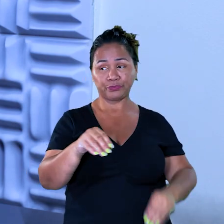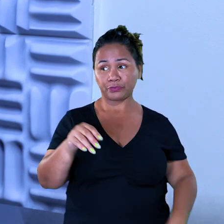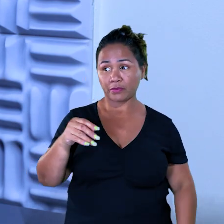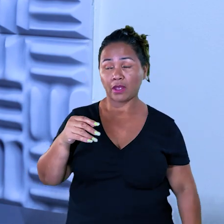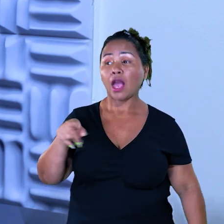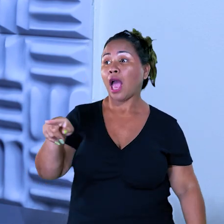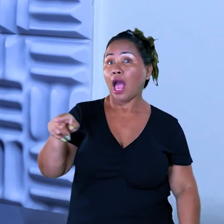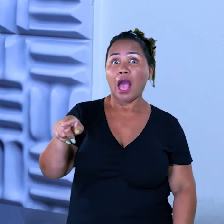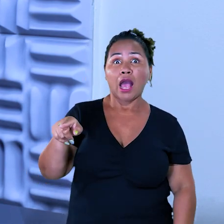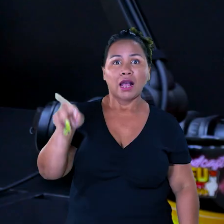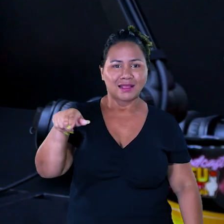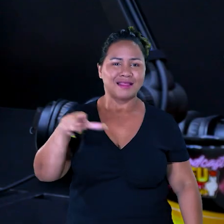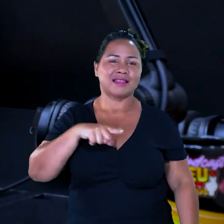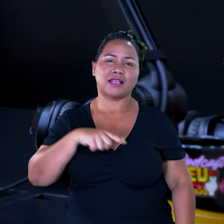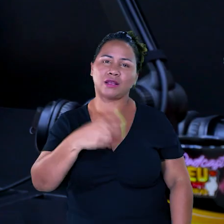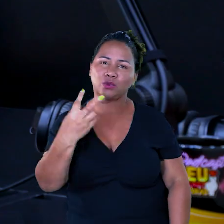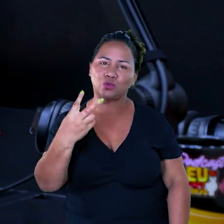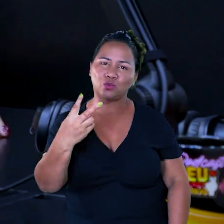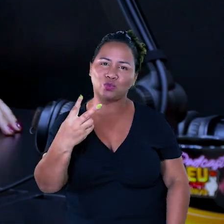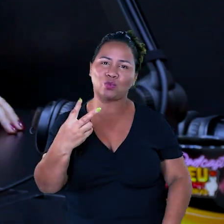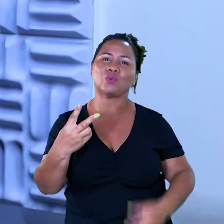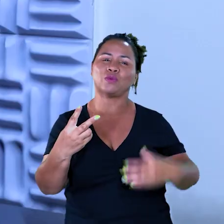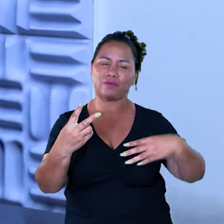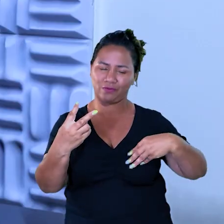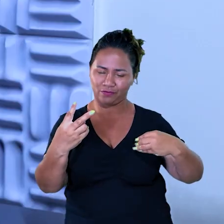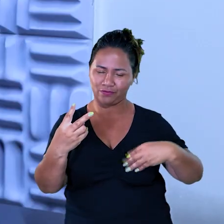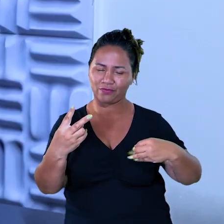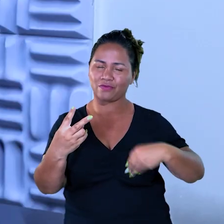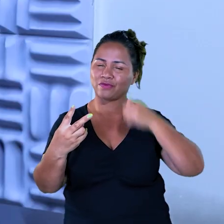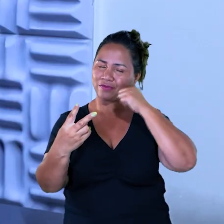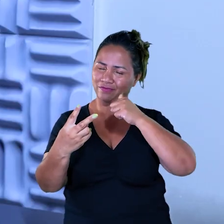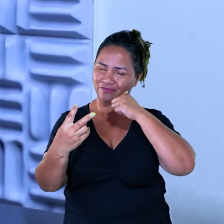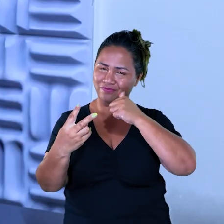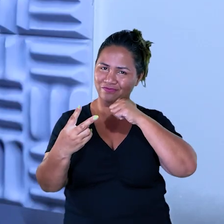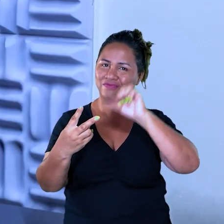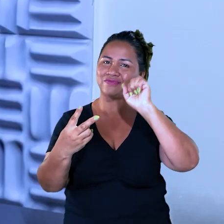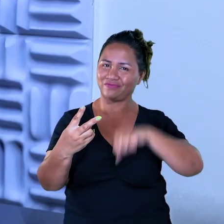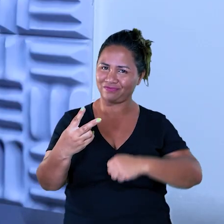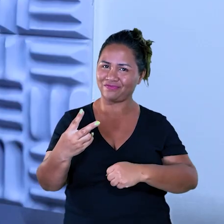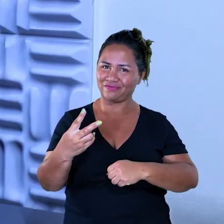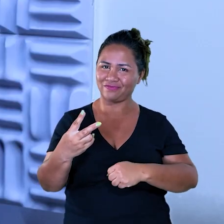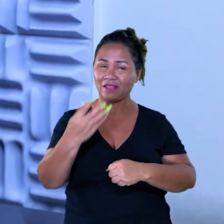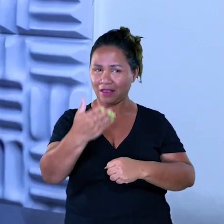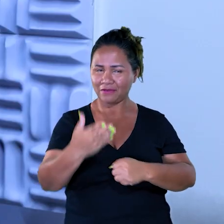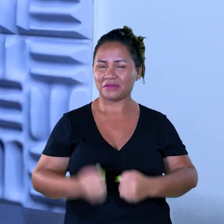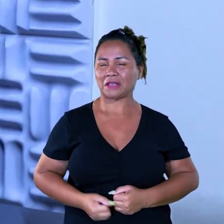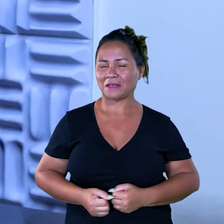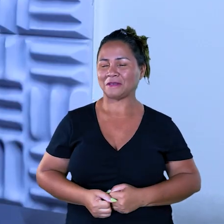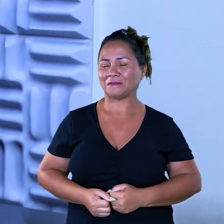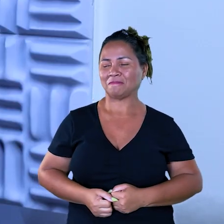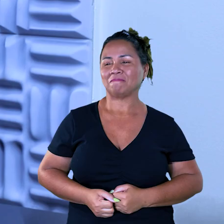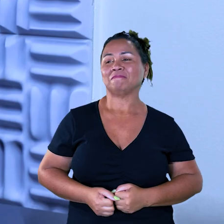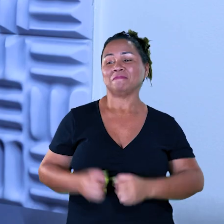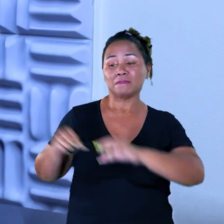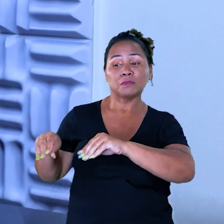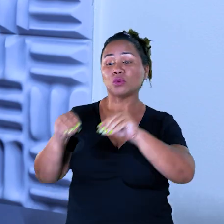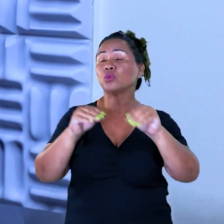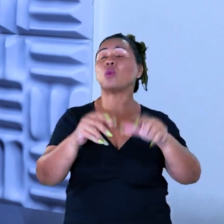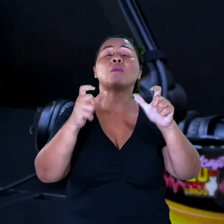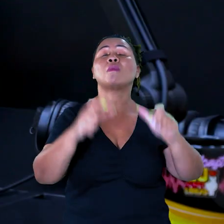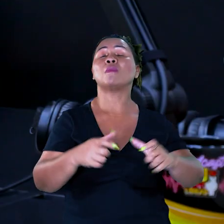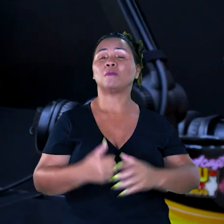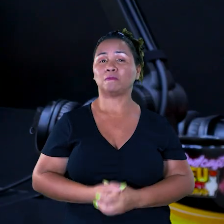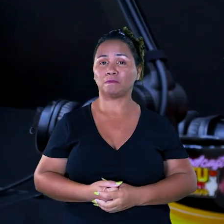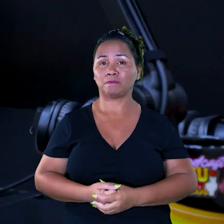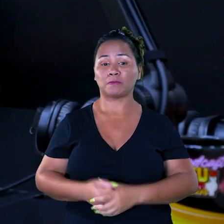2 bonecas, Isso. né? Uhum. E com filhos a vida vai mudando. E aí você não ficou mais em Braslândia. Pra onde você foi depois?